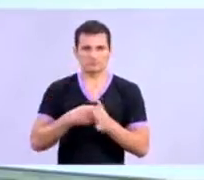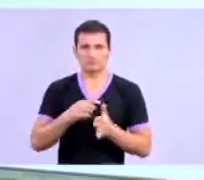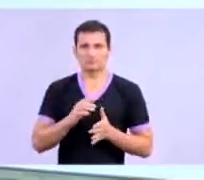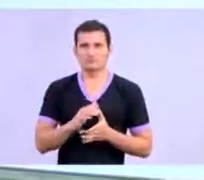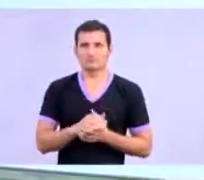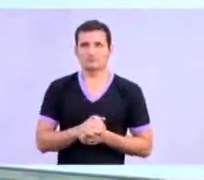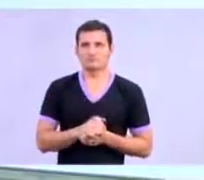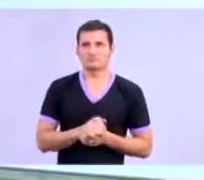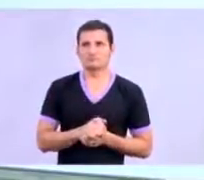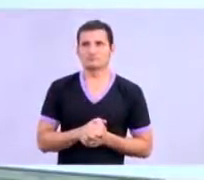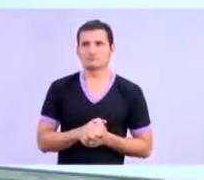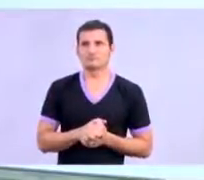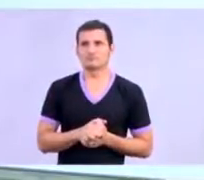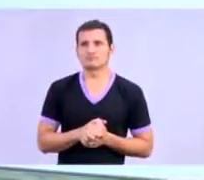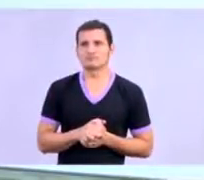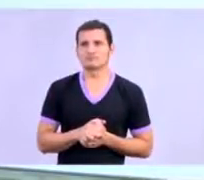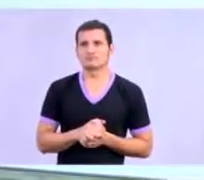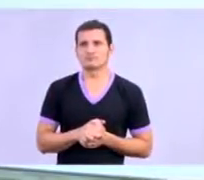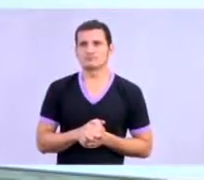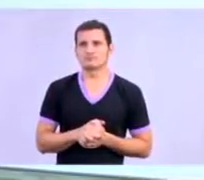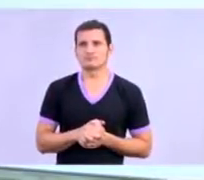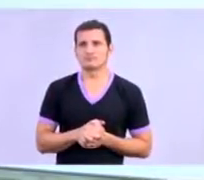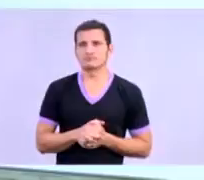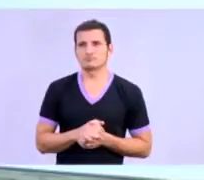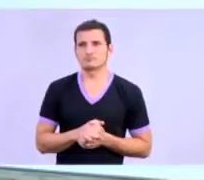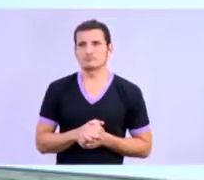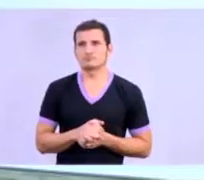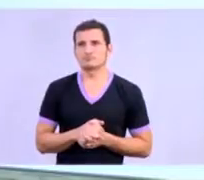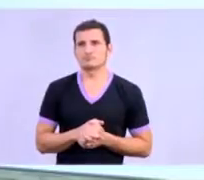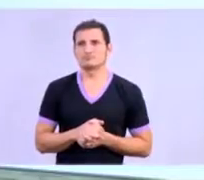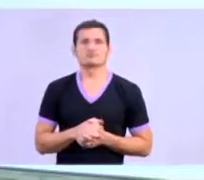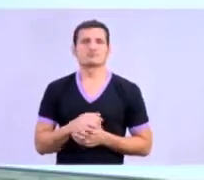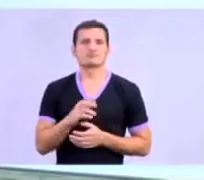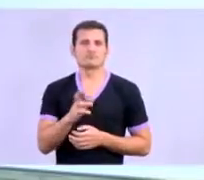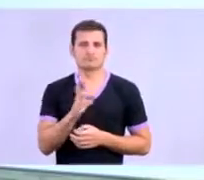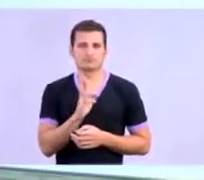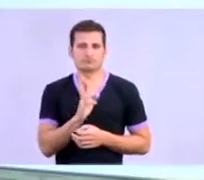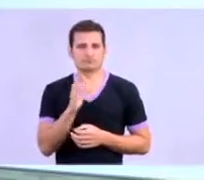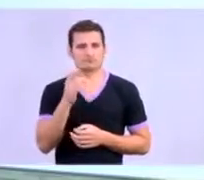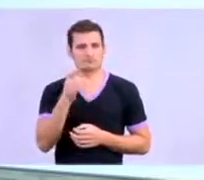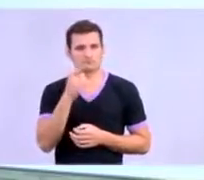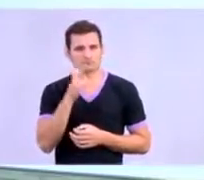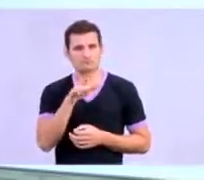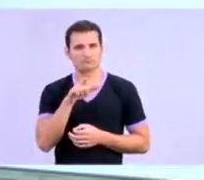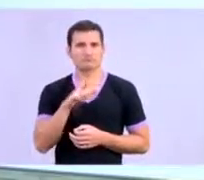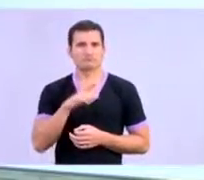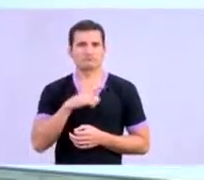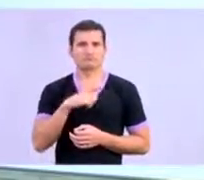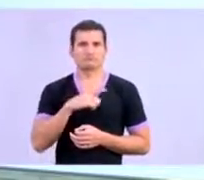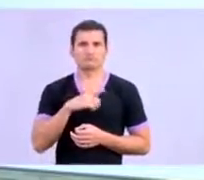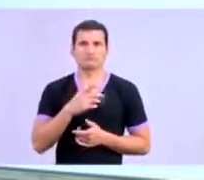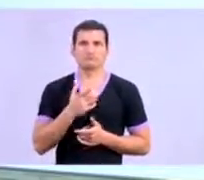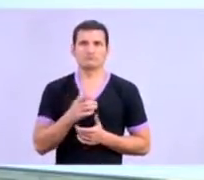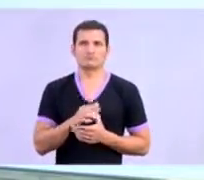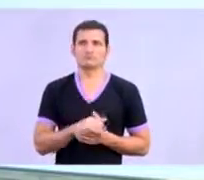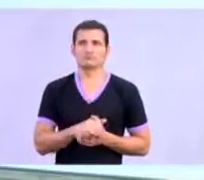um espaço aí para conectar, ter um pouquinho do retorno de vocês, e se tivermos tempo no final, nós vamos